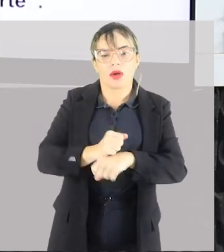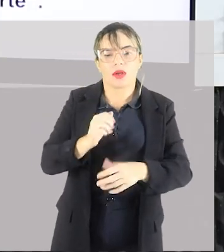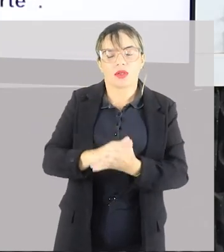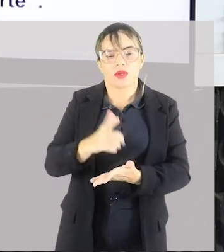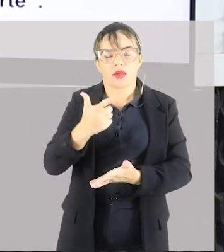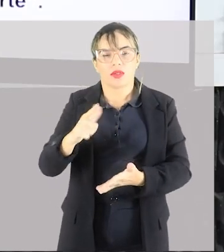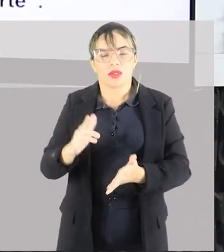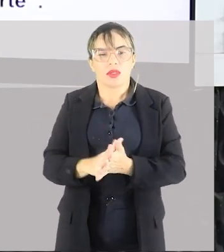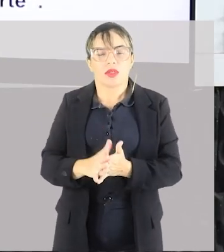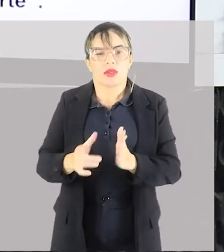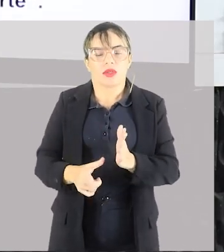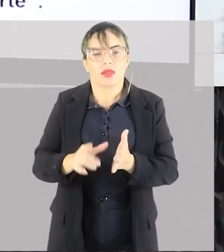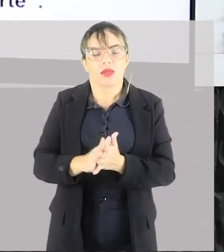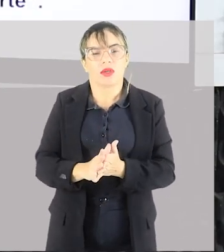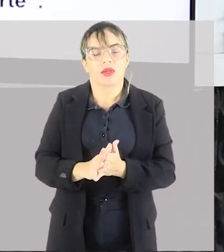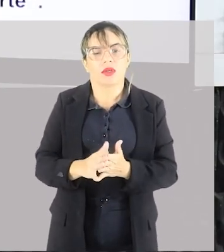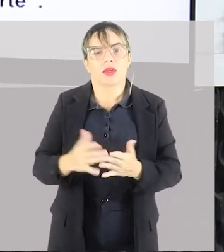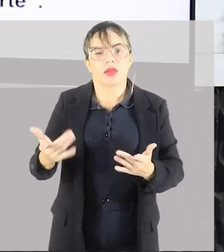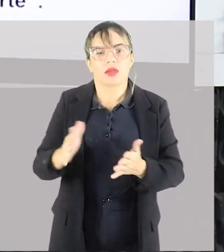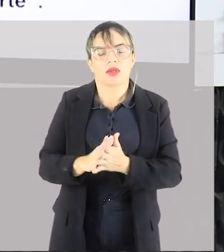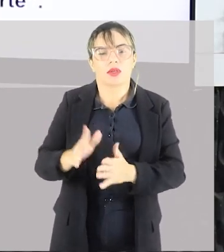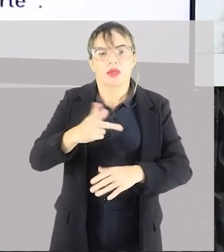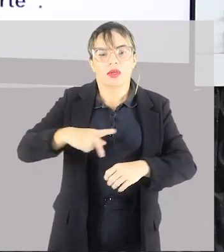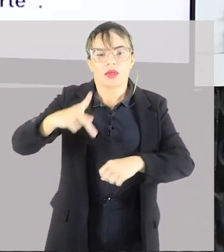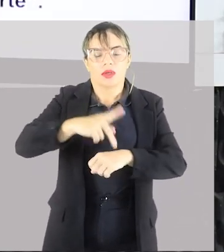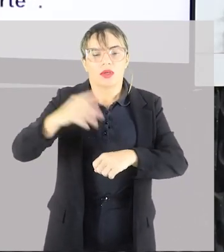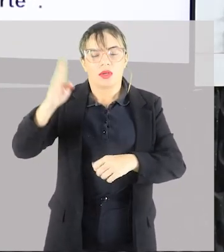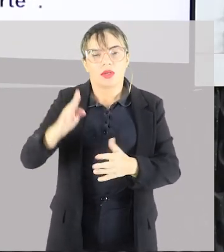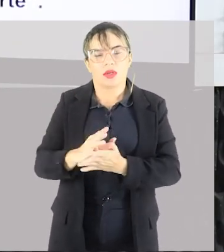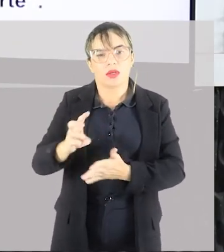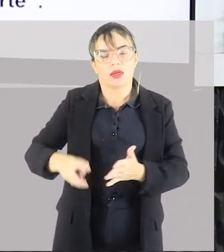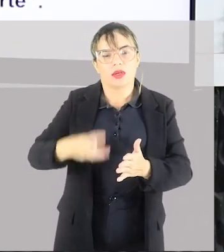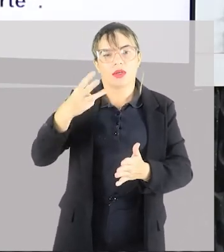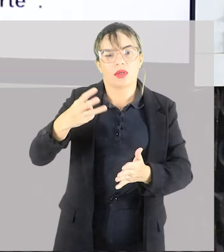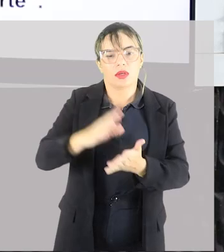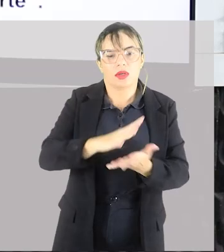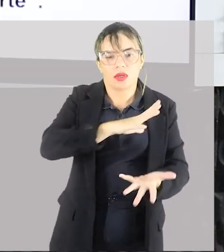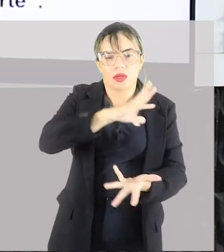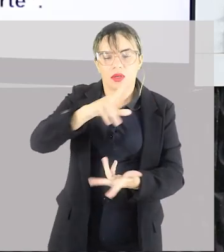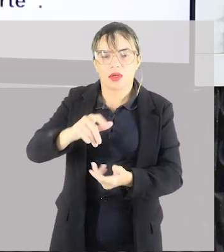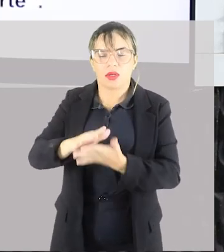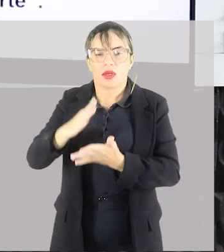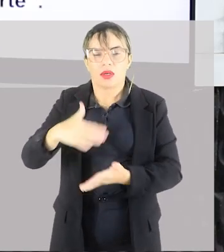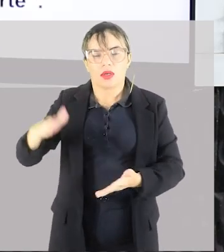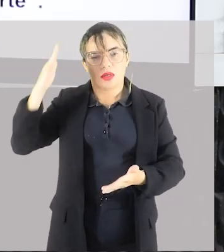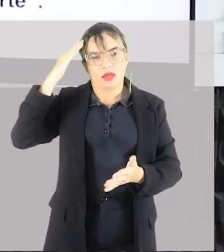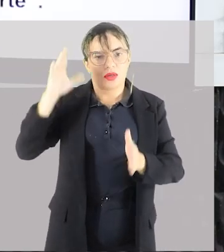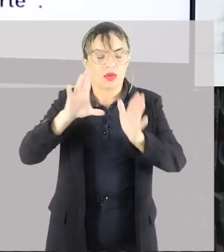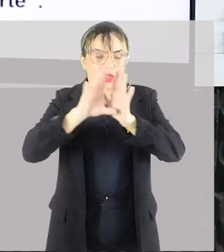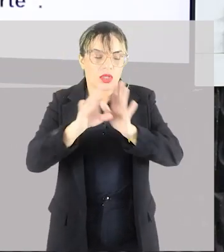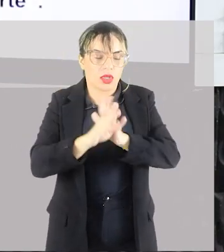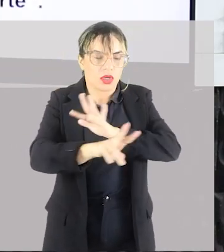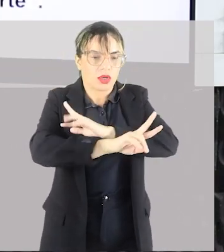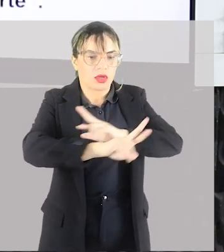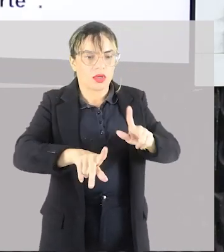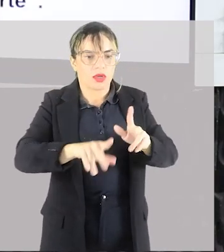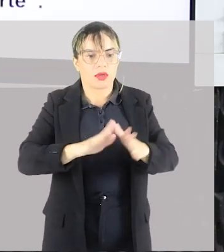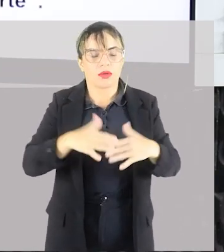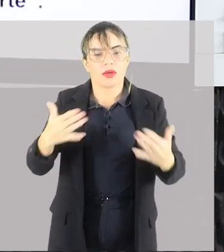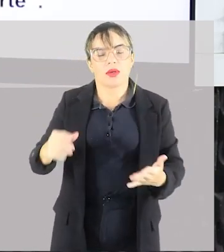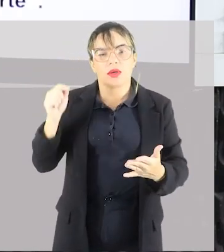visão que existe no Brasil ou em países do terceiro mundo para entender o conceito de pobreza. O conceito de pobreza deles é diferente do nosso conceito de